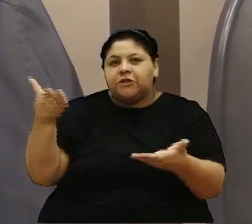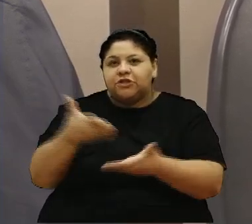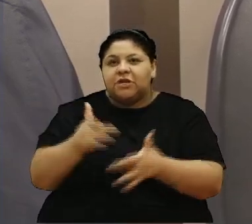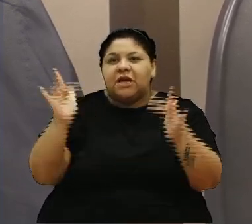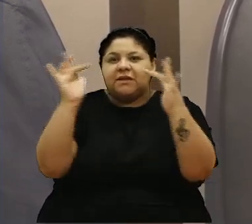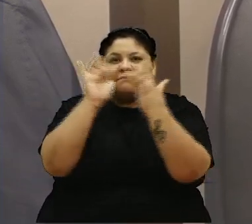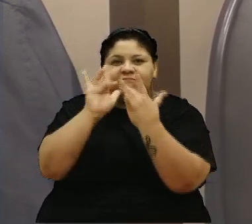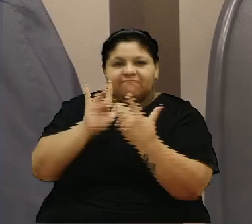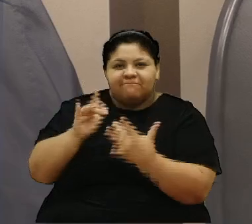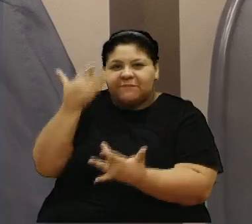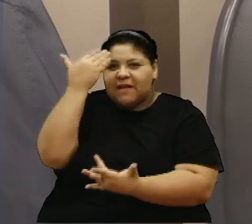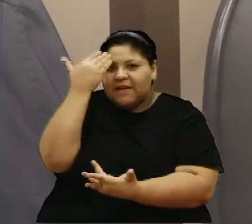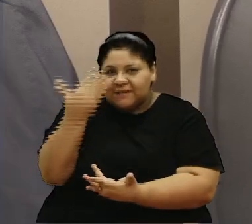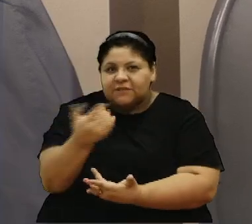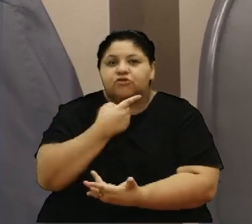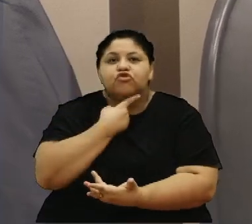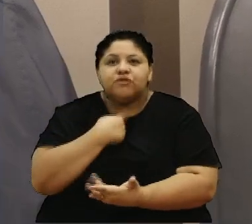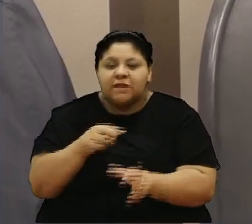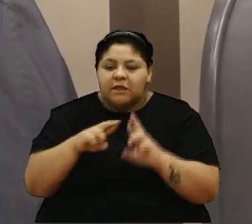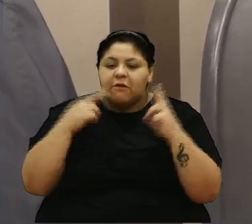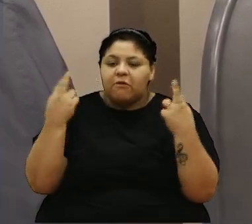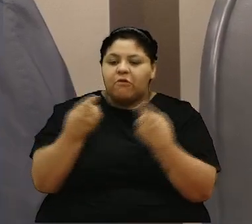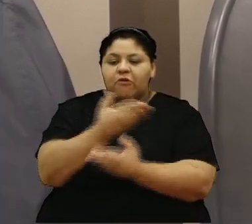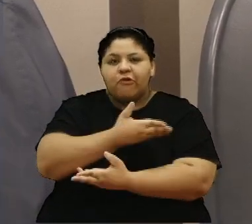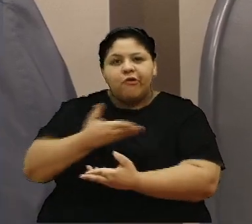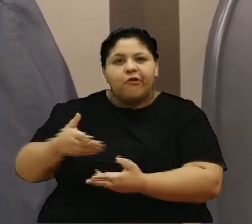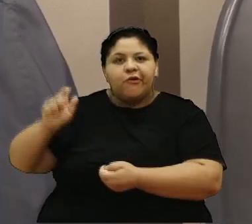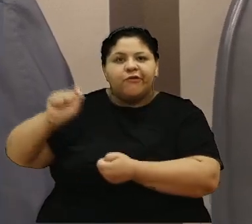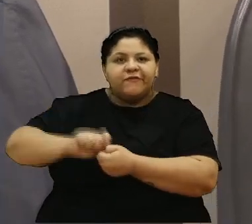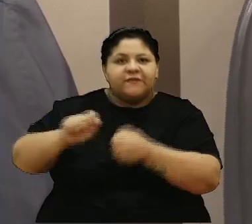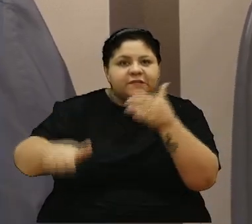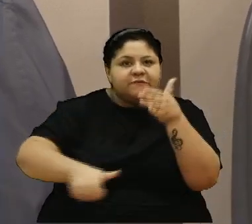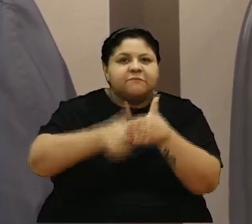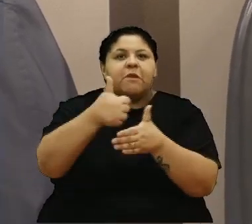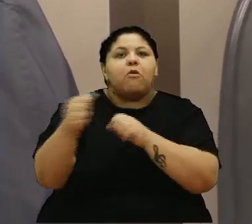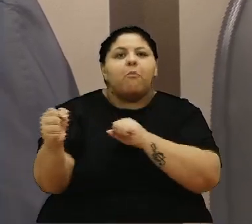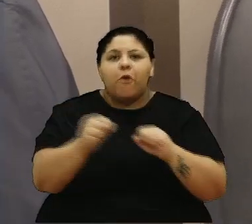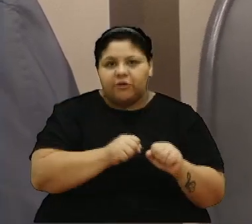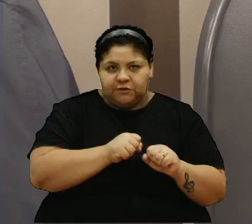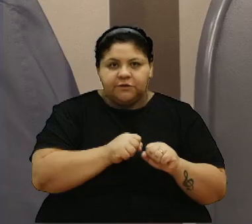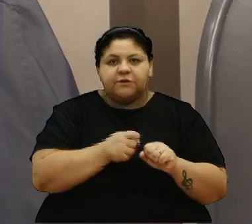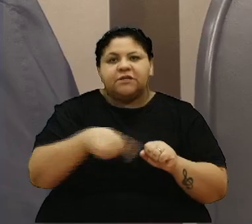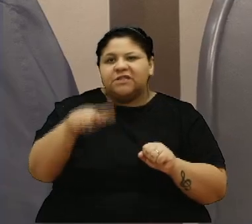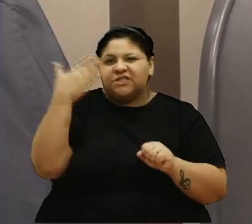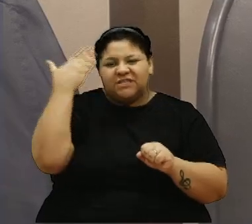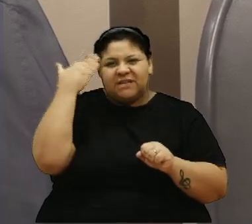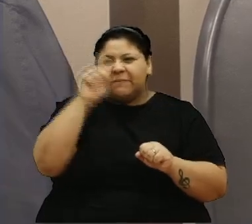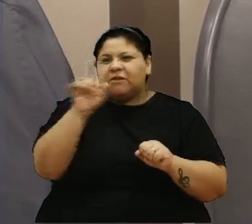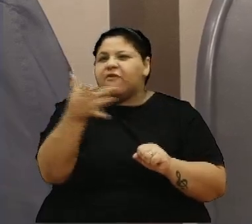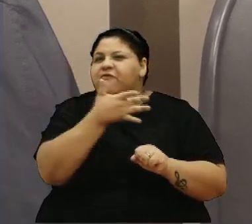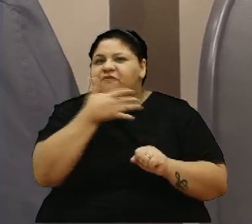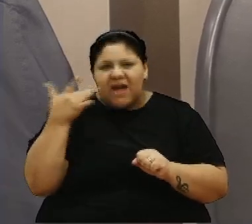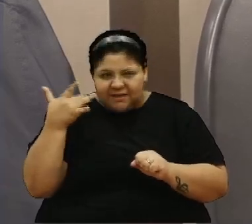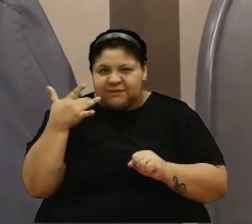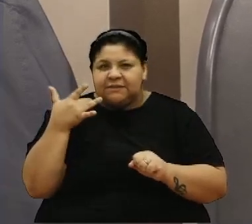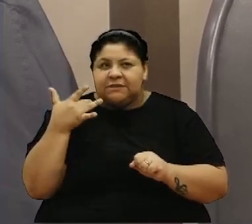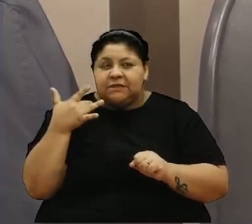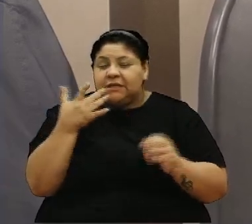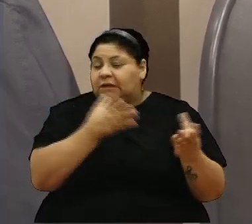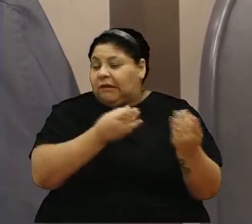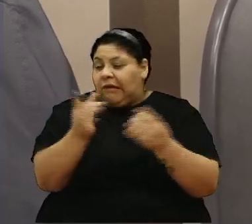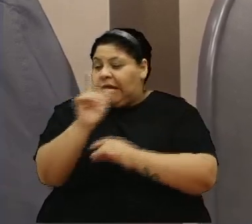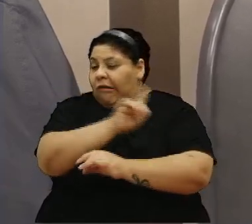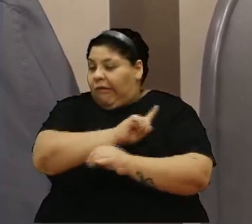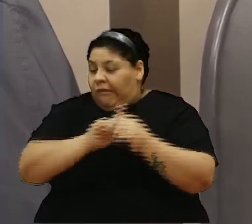e agradecendo e gostaram, né, da audiência pública, para que se faça o melhor, né? O possível, pelo menos. A gente sabe que não é fácil, é muita coisa. O